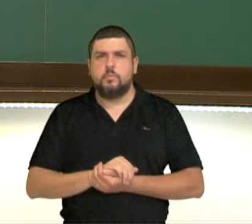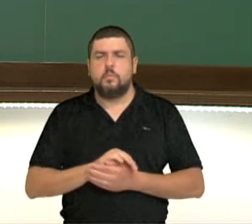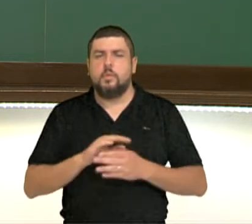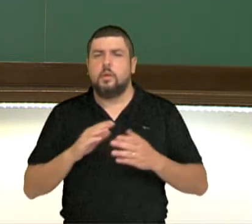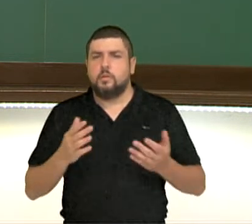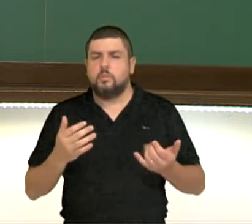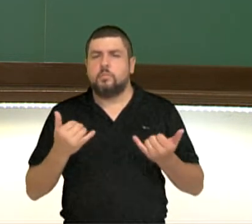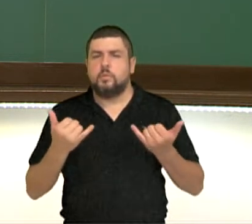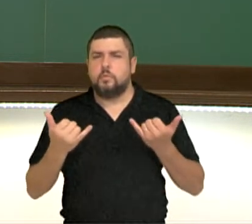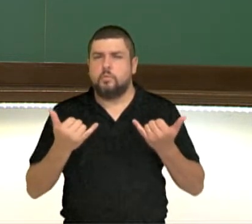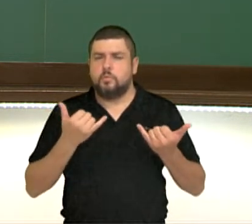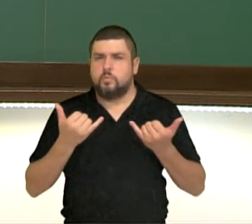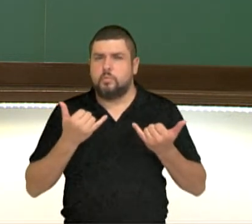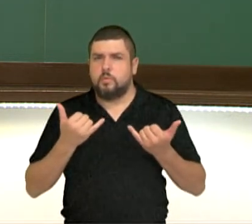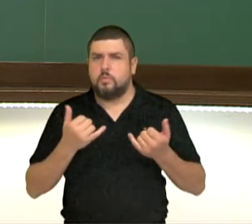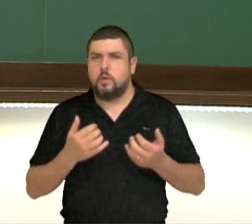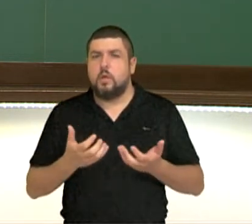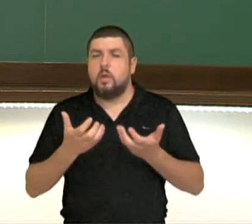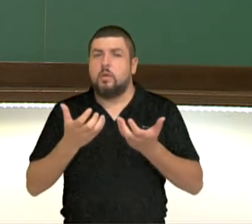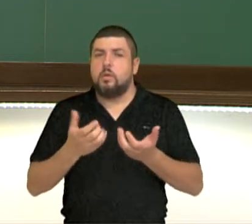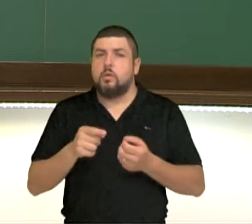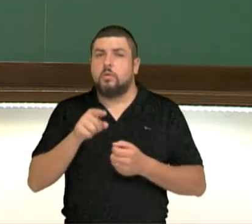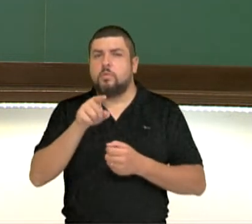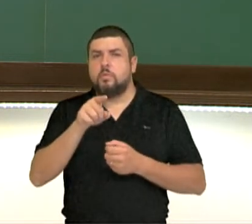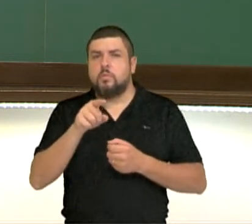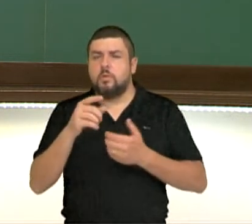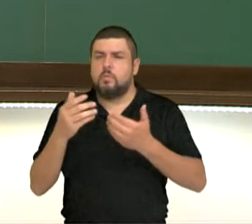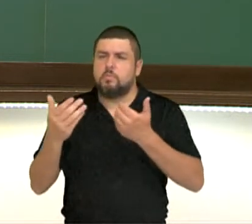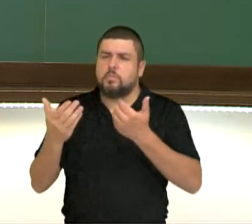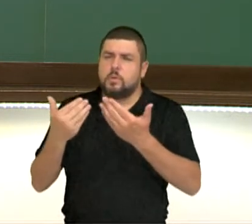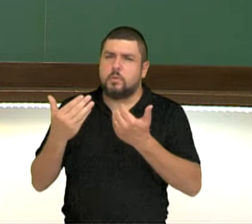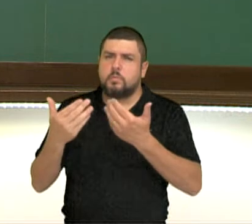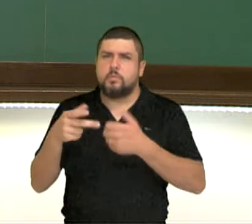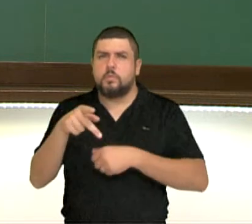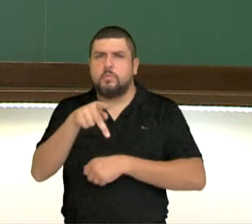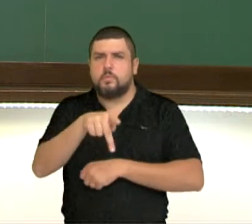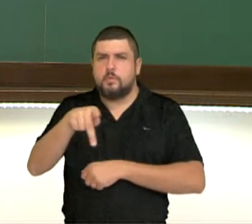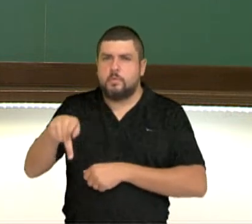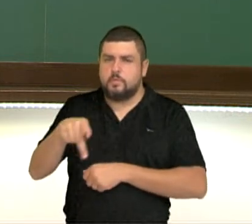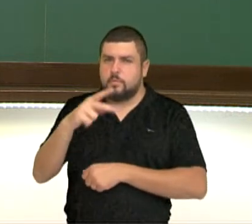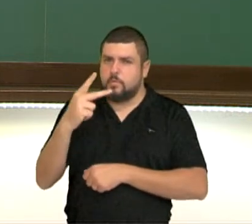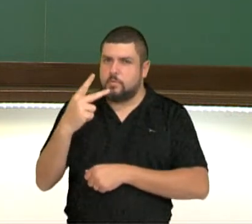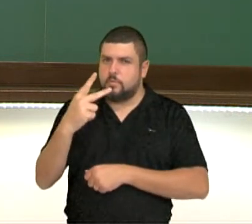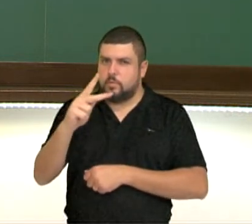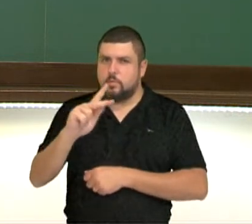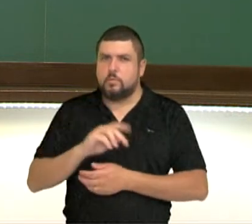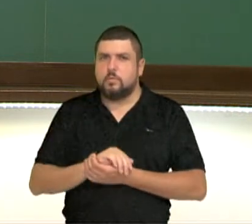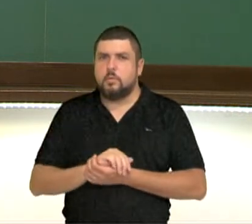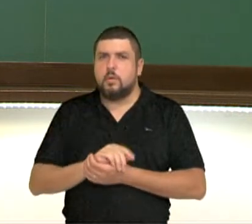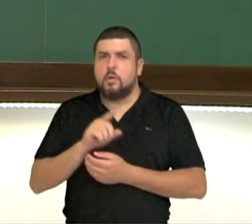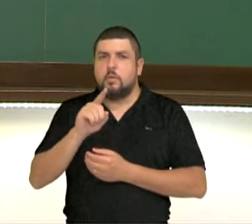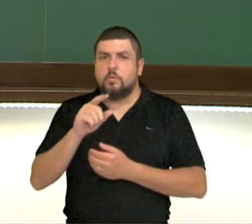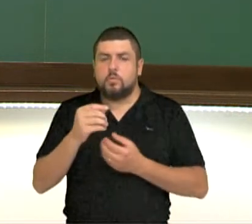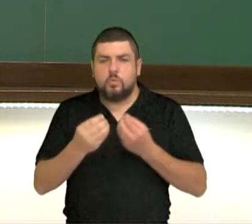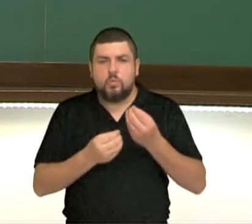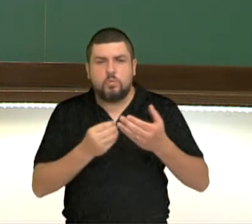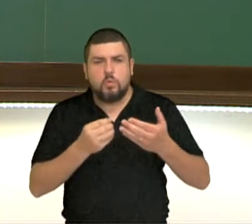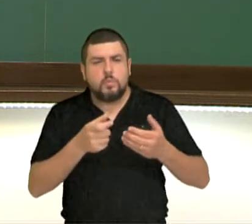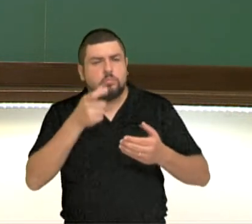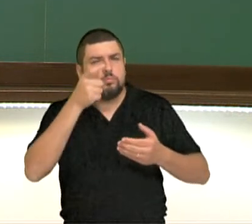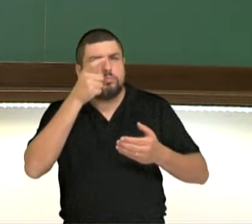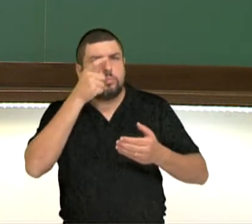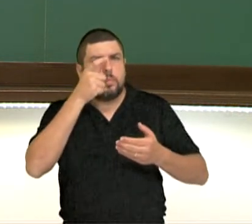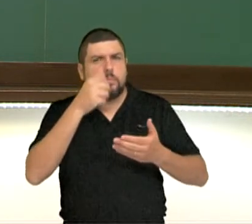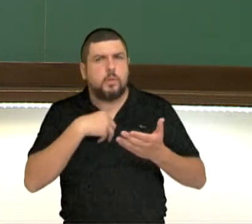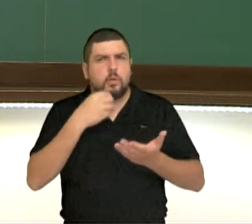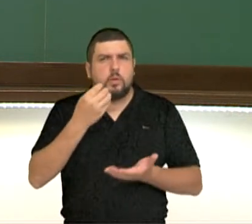eu quero que vocês, nesse momento, discuta com o professor, certo? O resultado obtido, essa força que